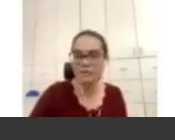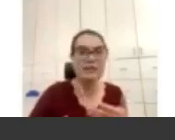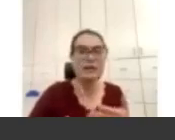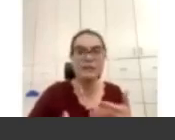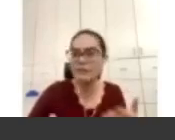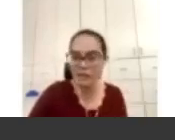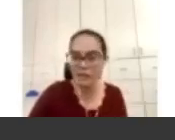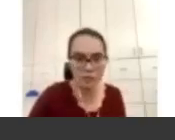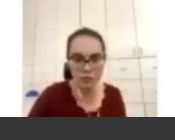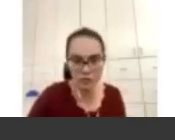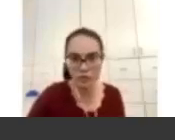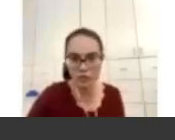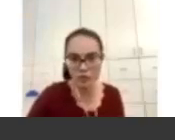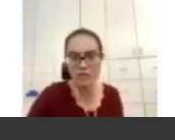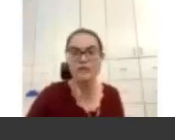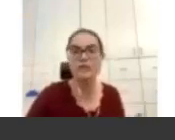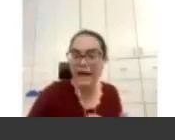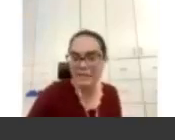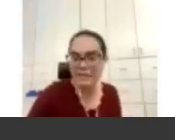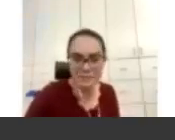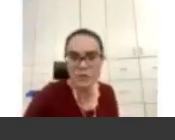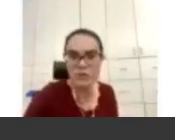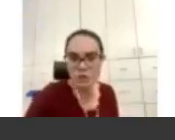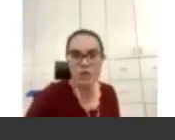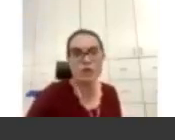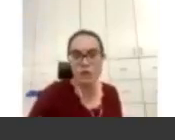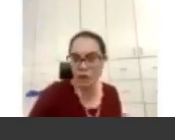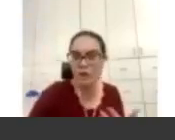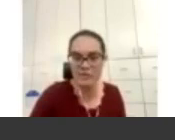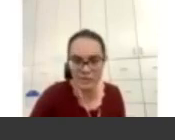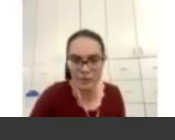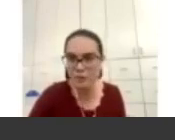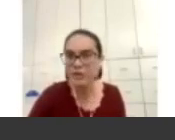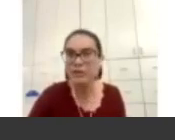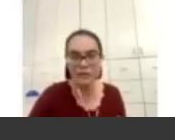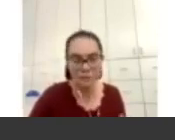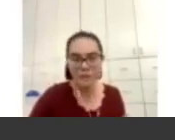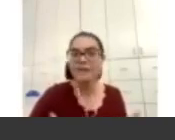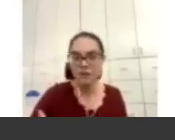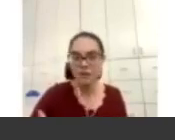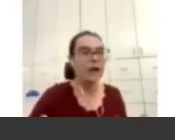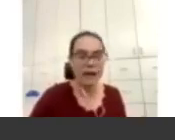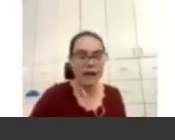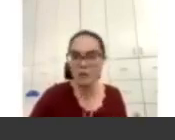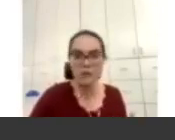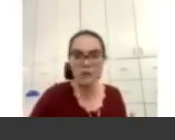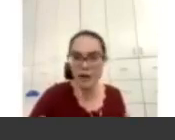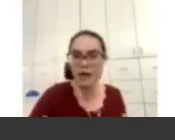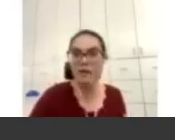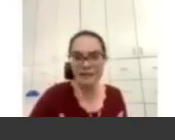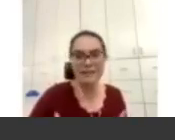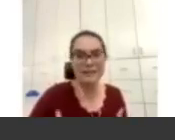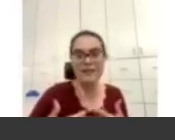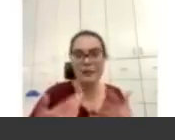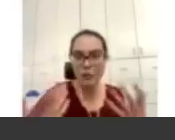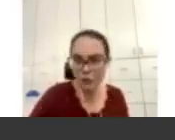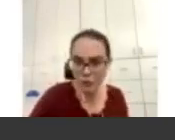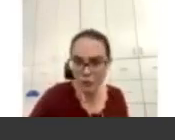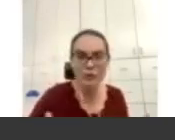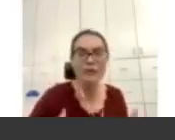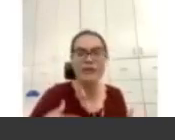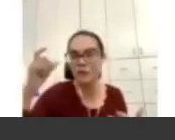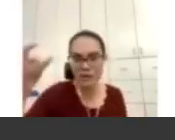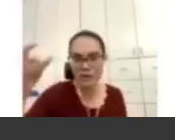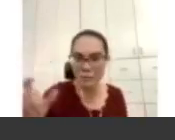dos casos não vão ser condições urgentes, então dá sim para discutir de modo assíncrono. Então, estimular realmente o pessoal. Se ficou